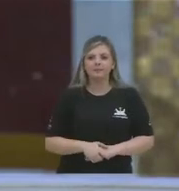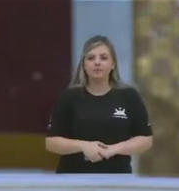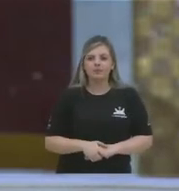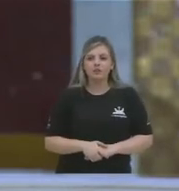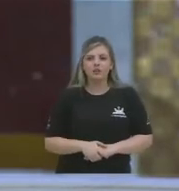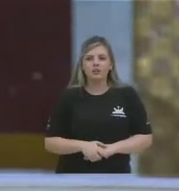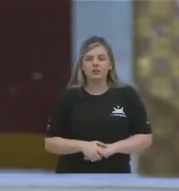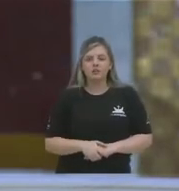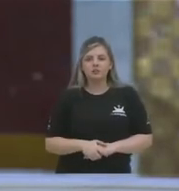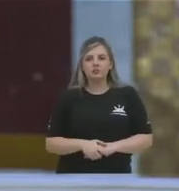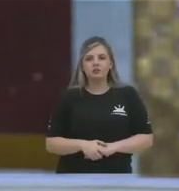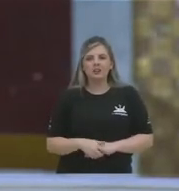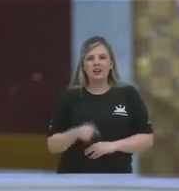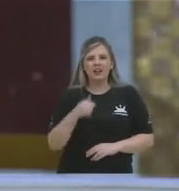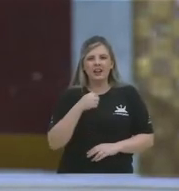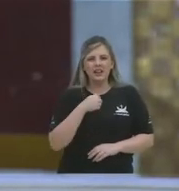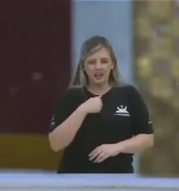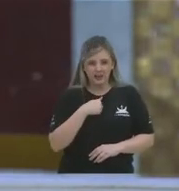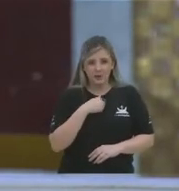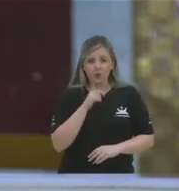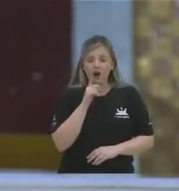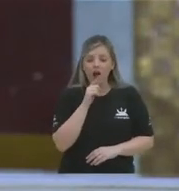eu vou ser água para você,